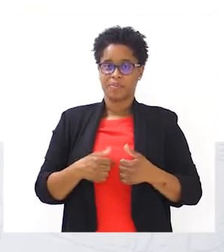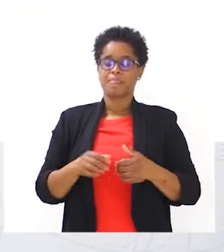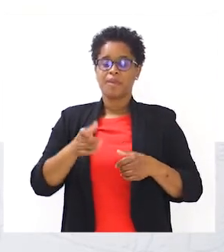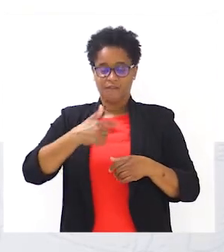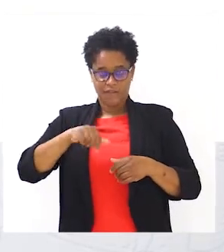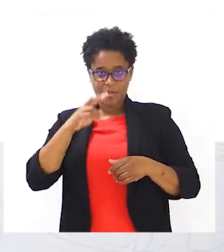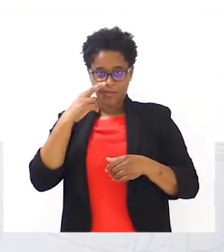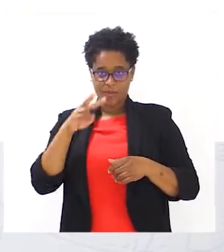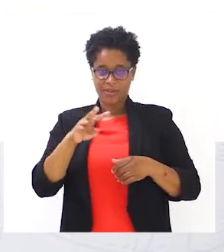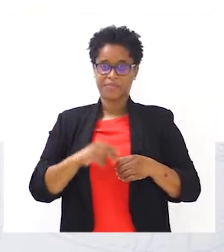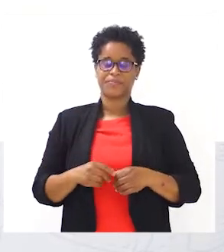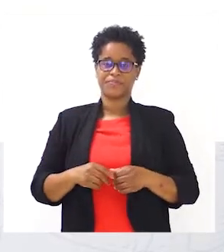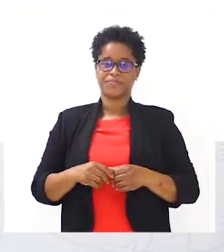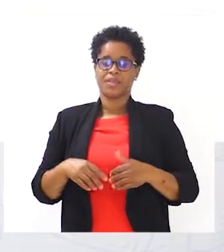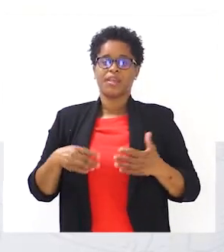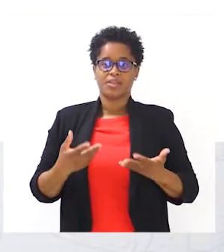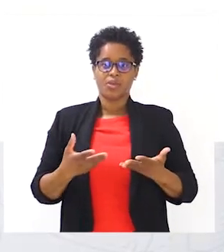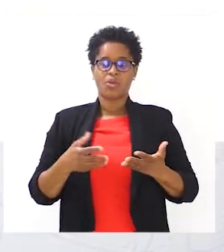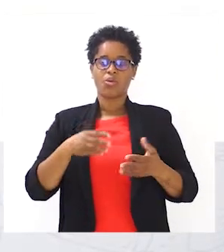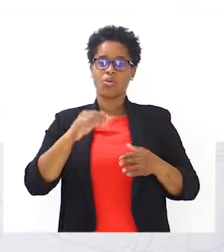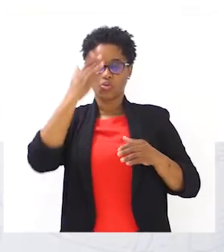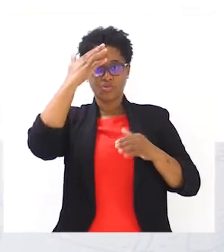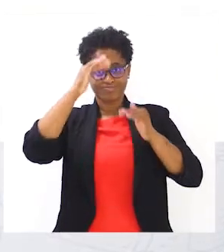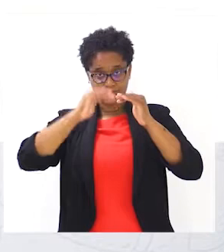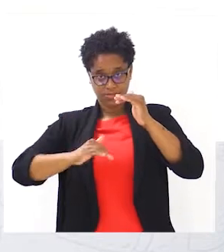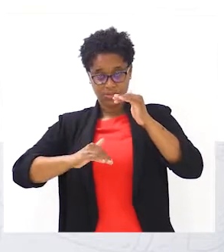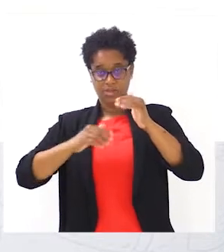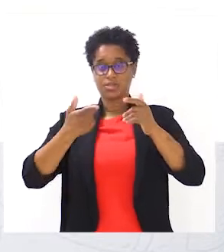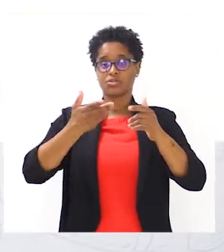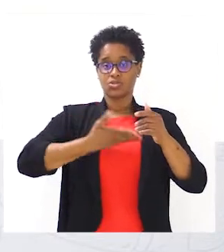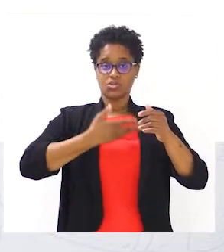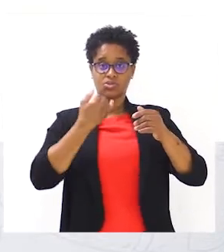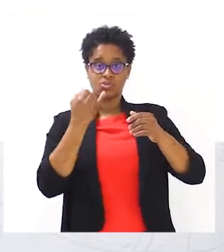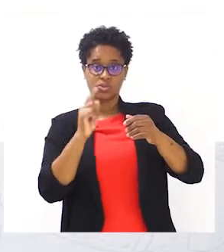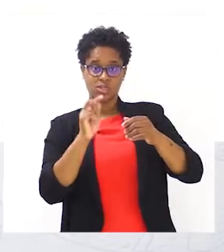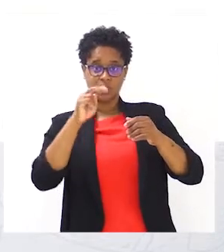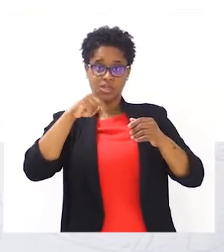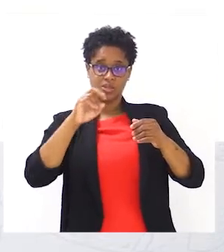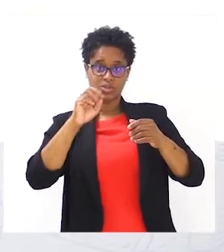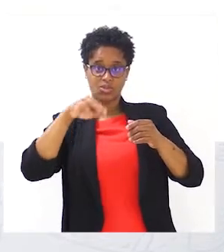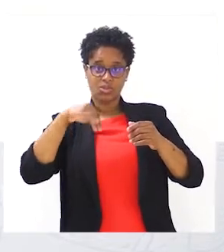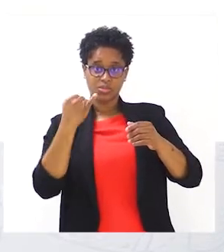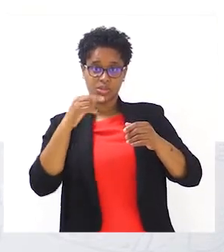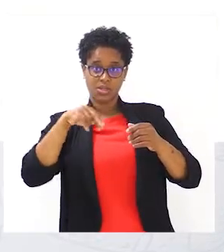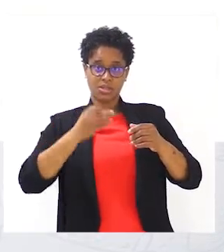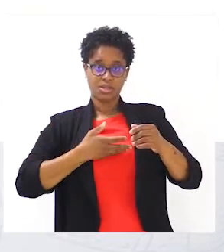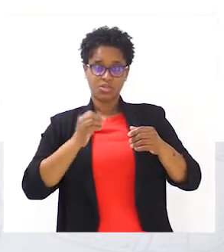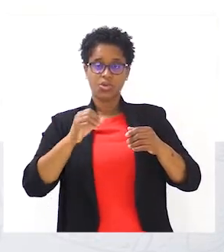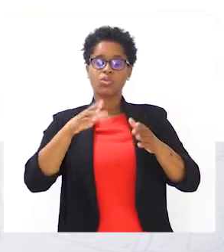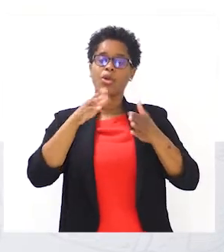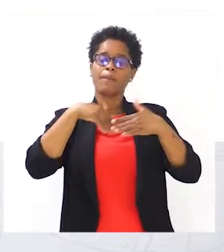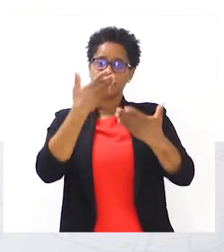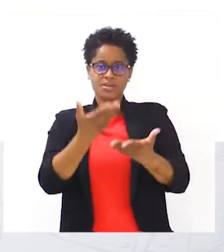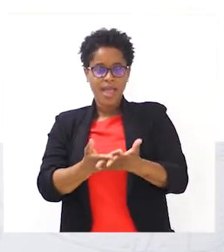Vamos conferir? Portanto, o denominador representa as partes em que a pizza